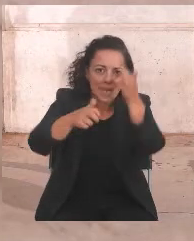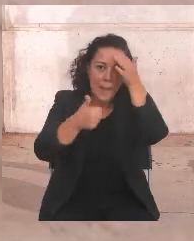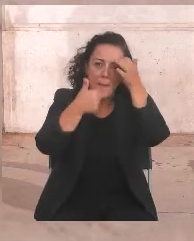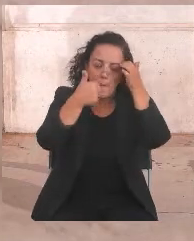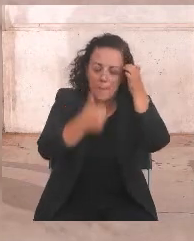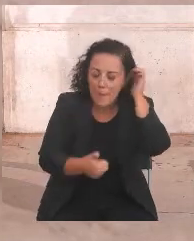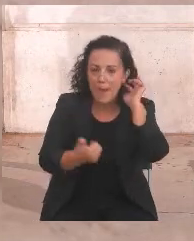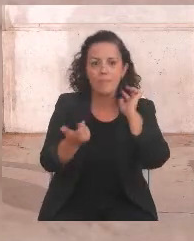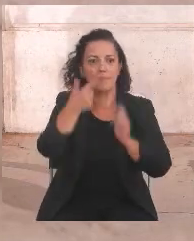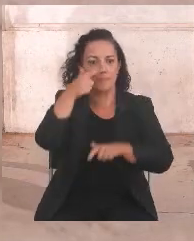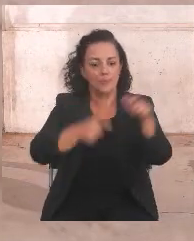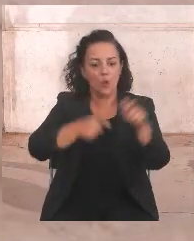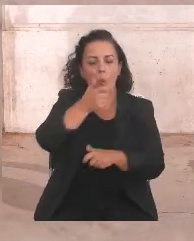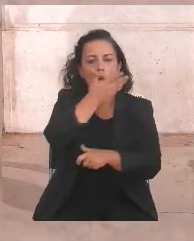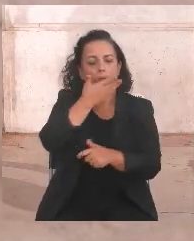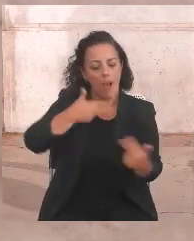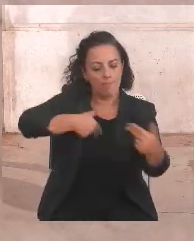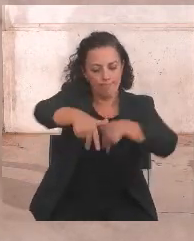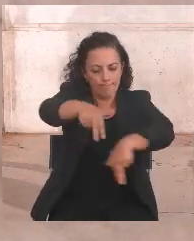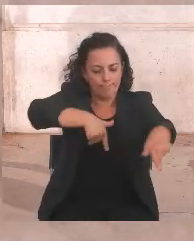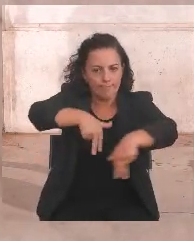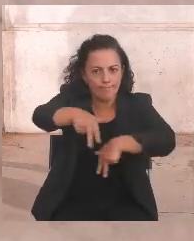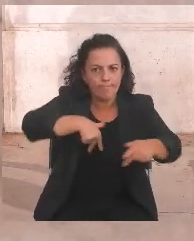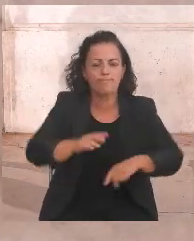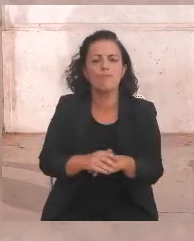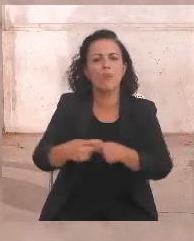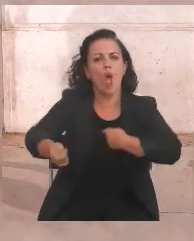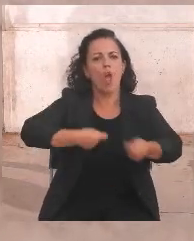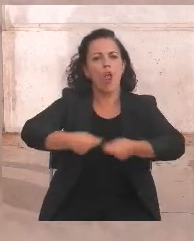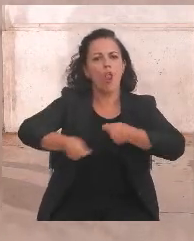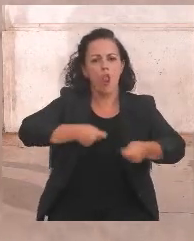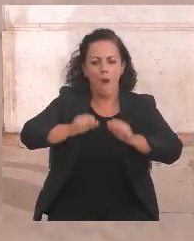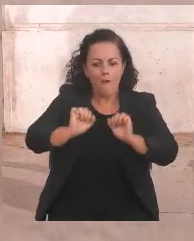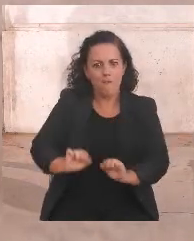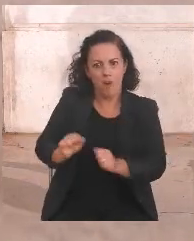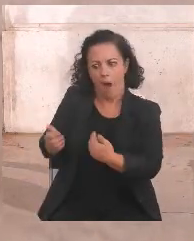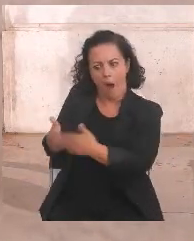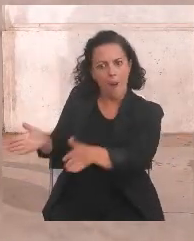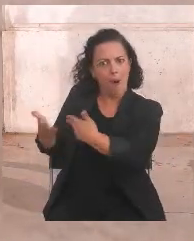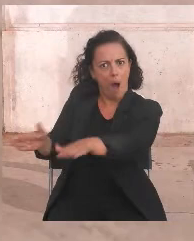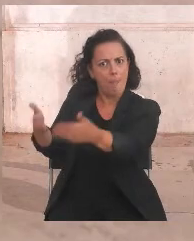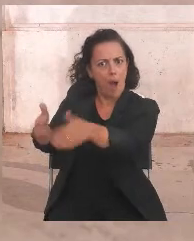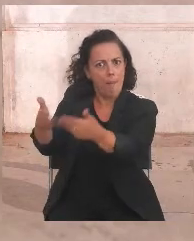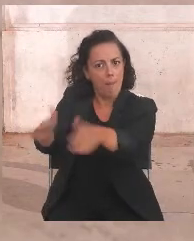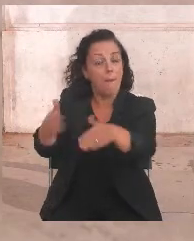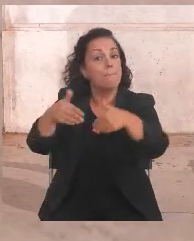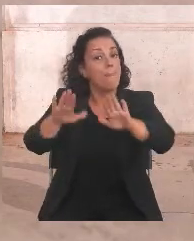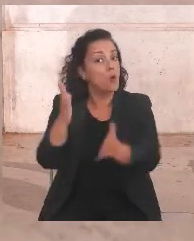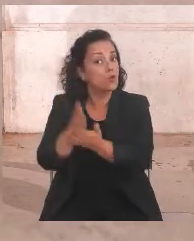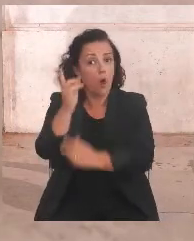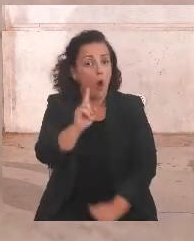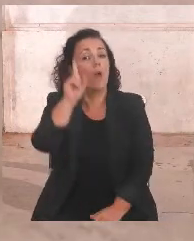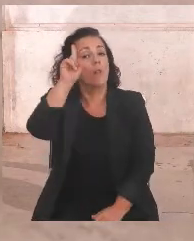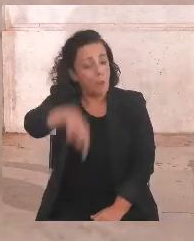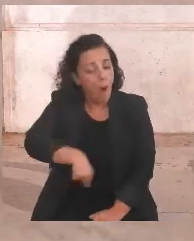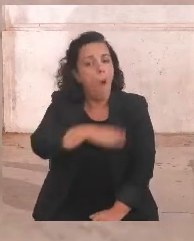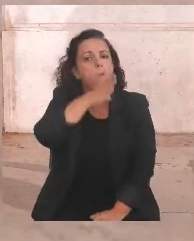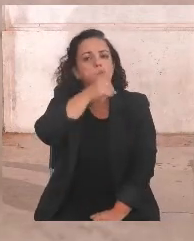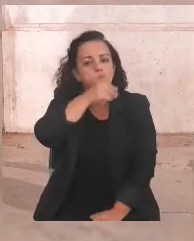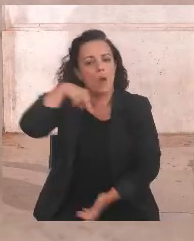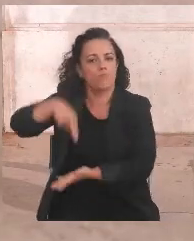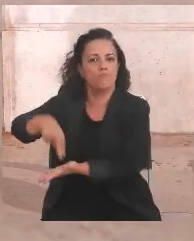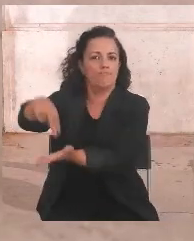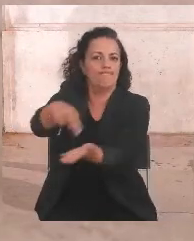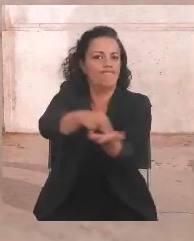com pessoas a circular, com comércio local de portas abertas, mas passa também, meus amigos, pelo policiamento de